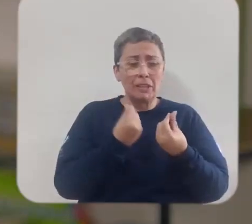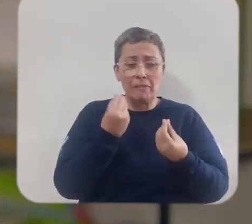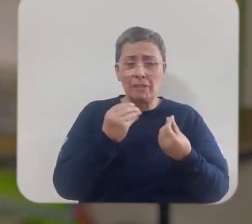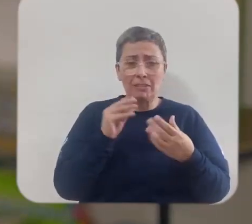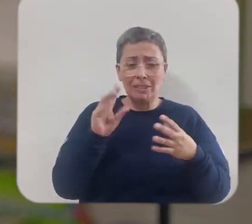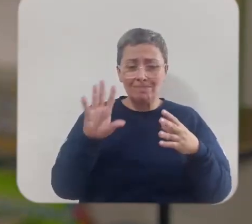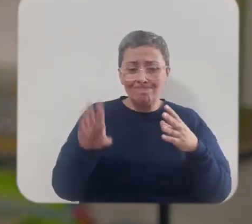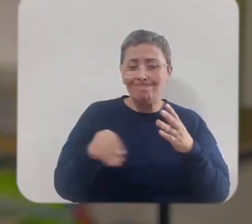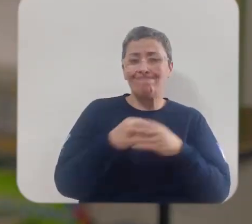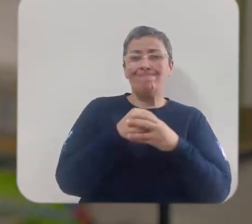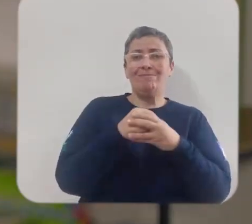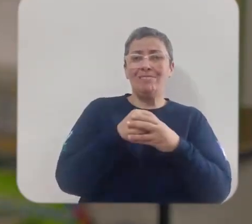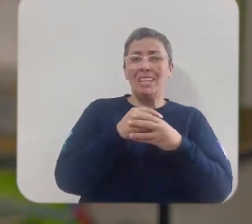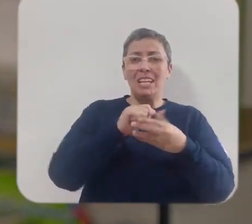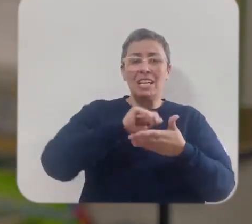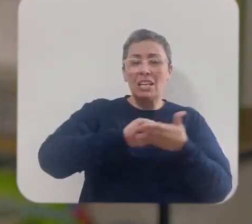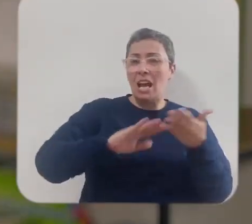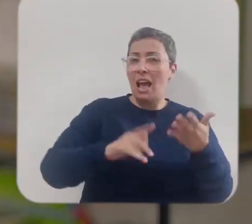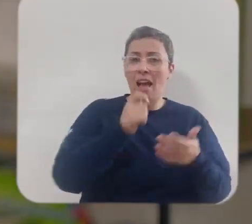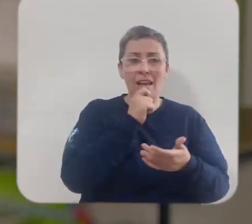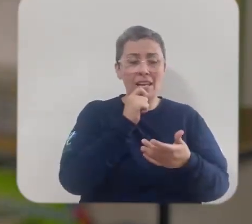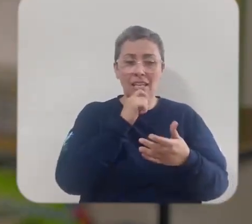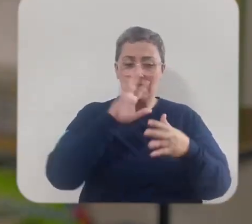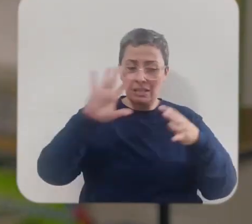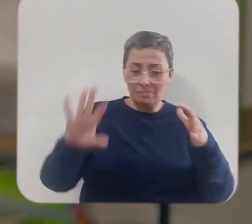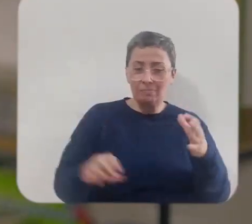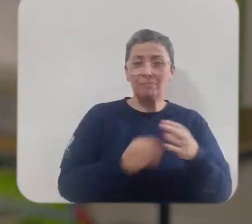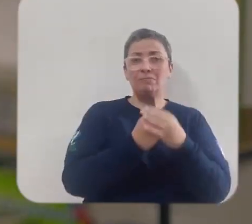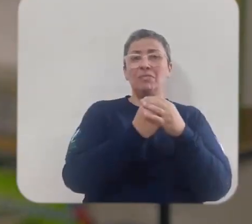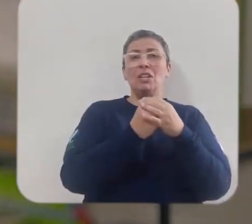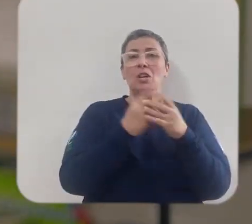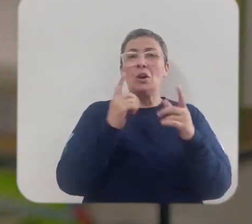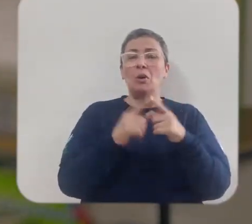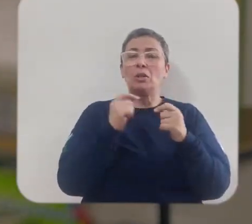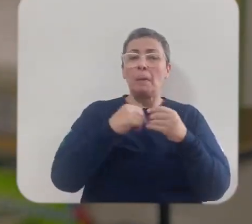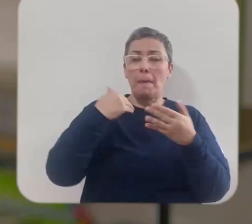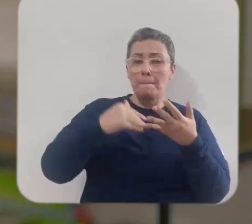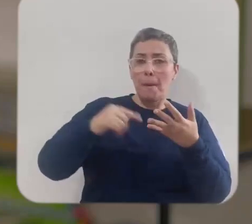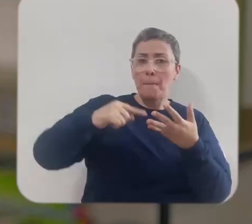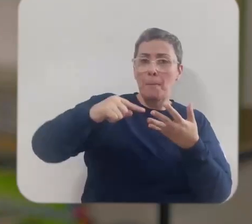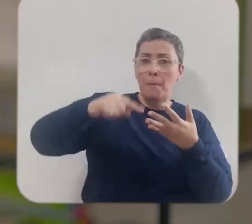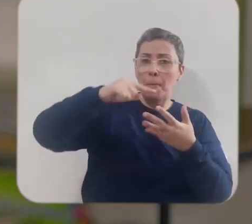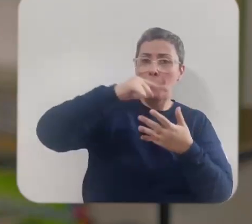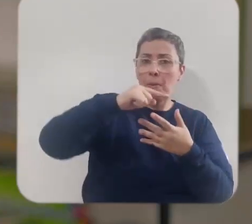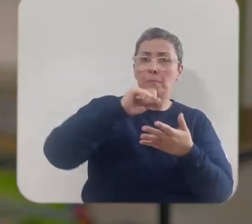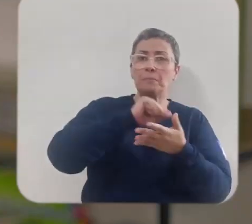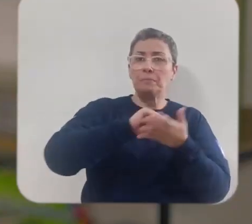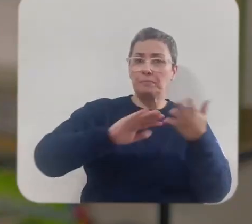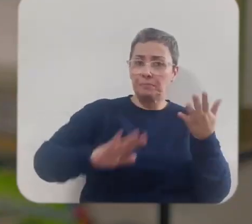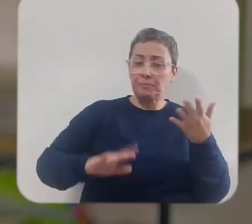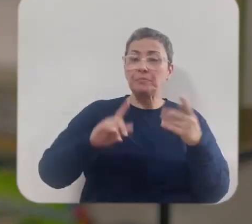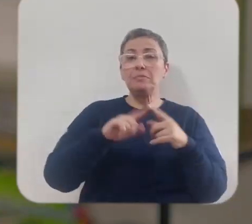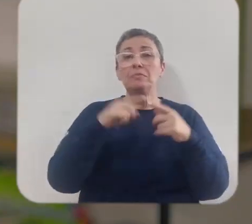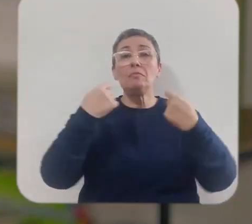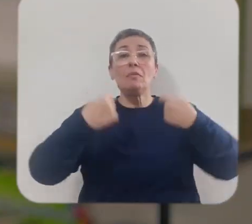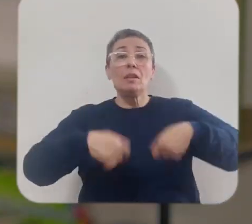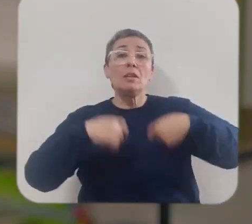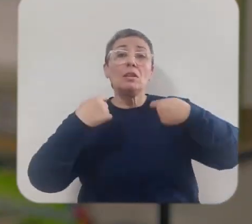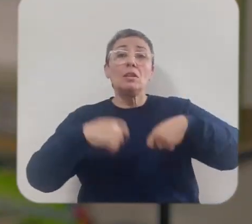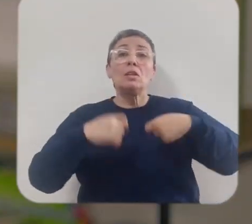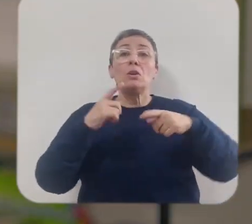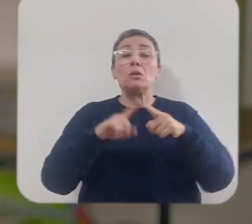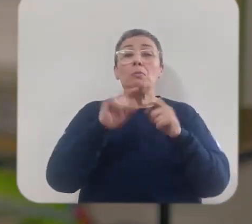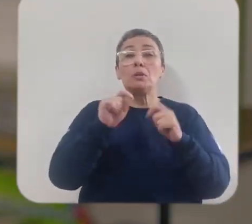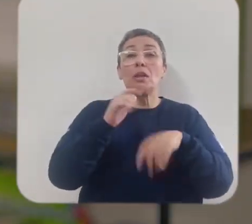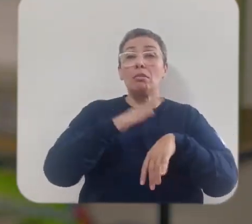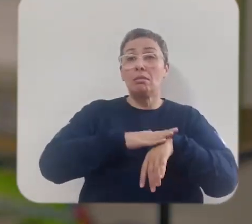engajamento de tarefa. Por não terem ainda este engajamento de uma sequência de atividades, ele